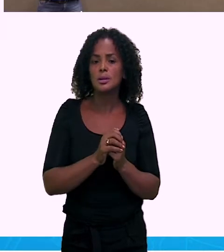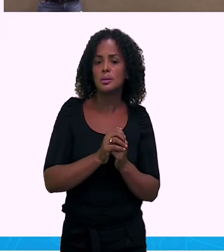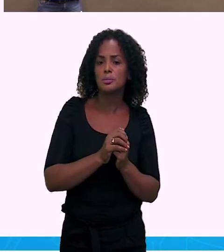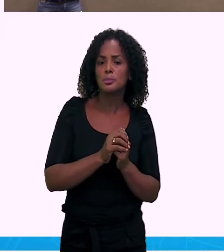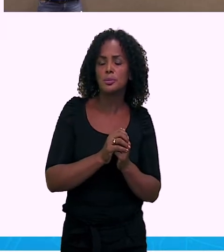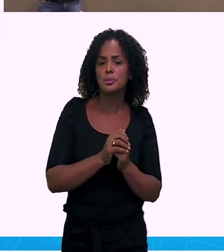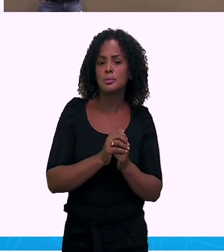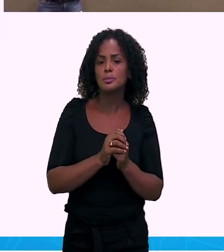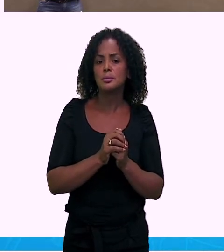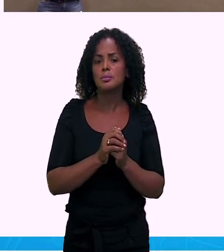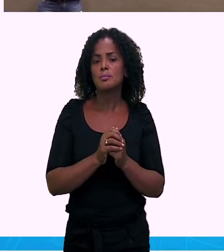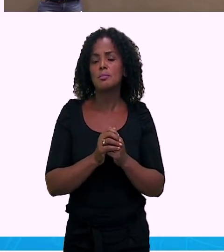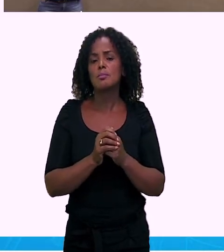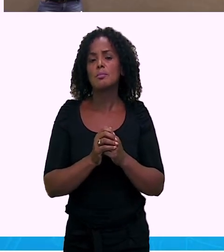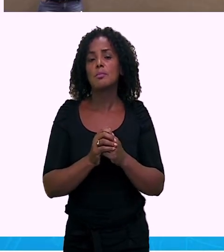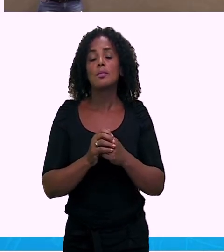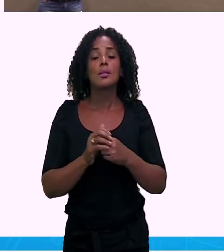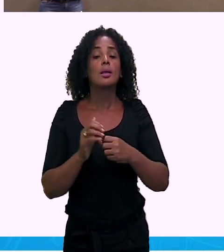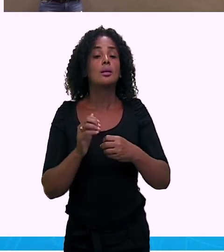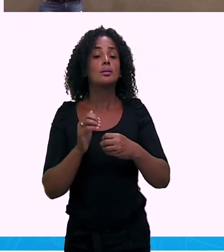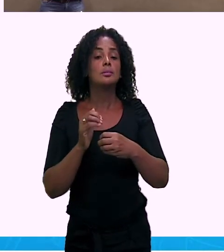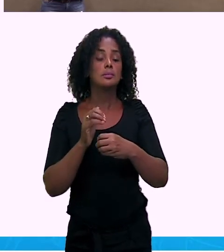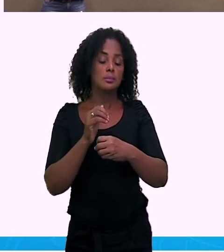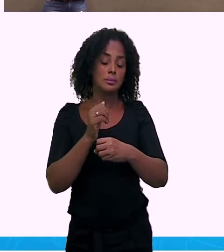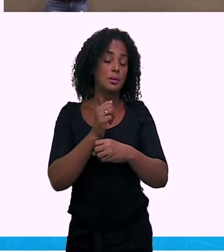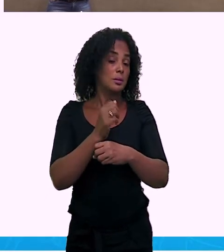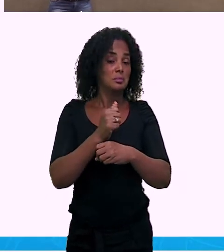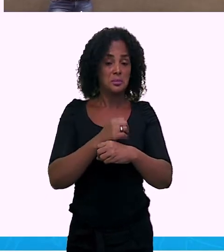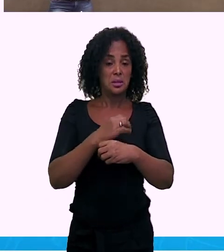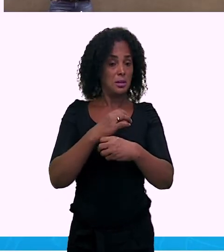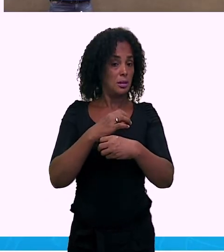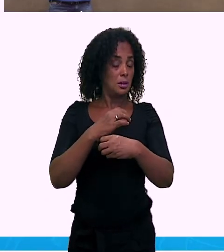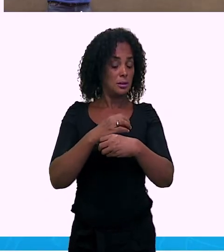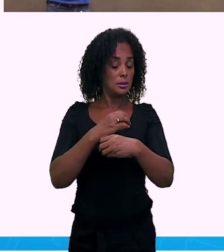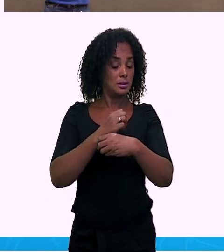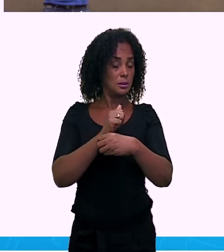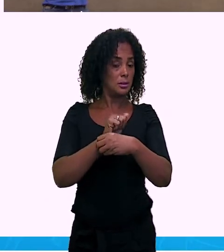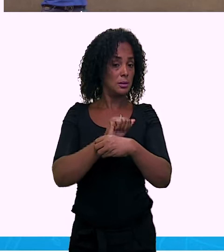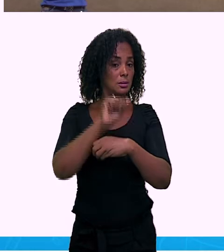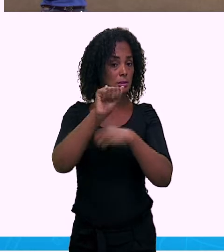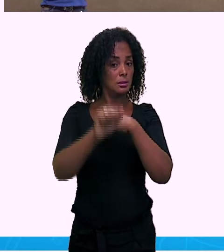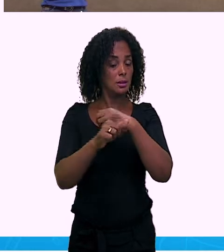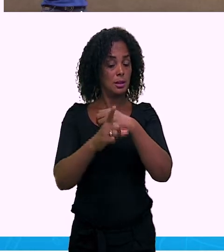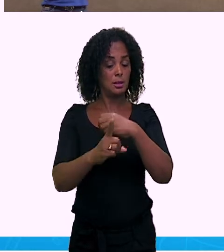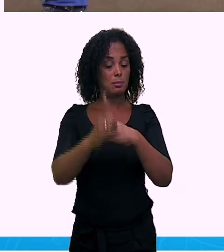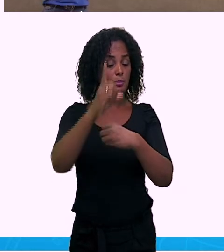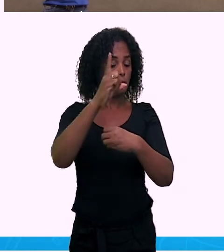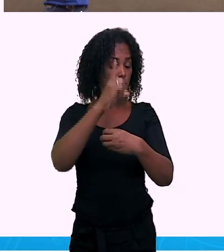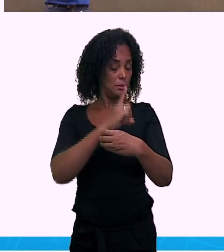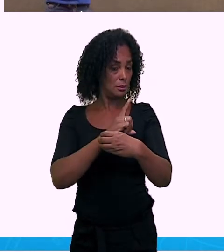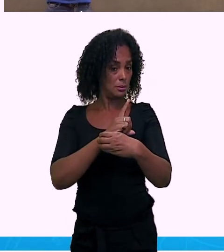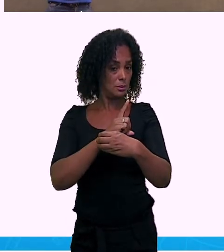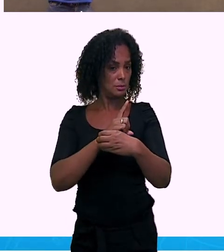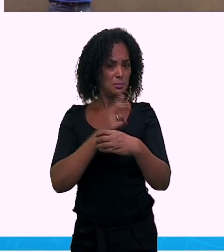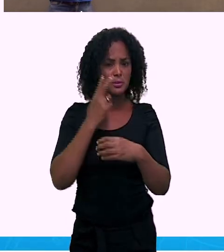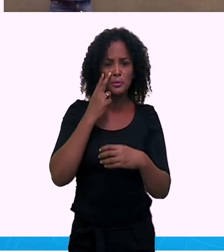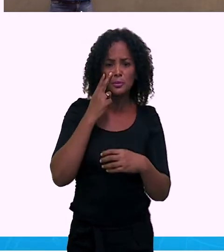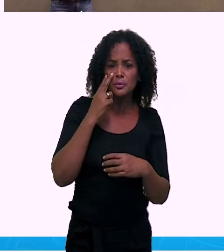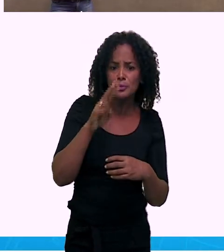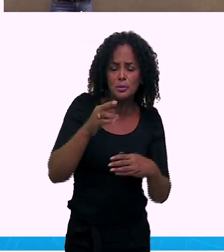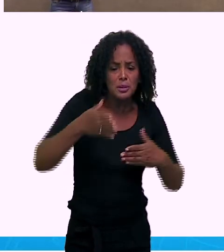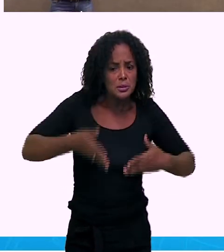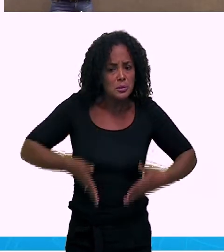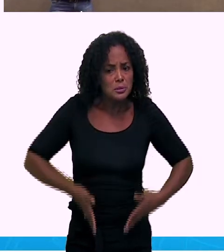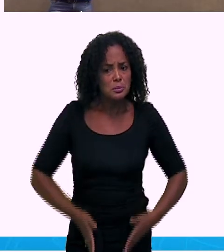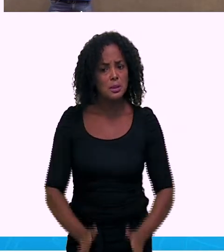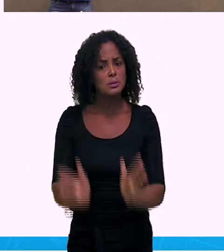né? Antes de Cristo de verde, aí a gente tem bem no meio aí o nascimento de Jesus